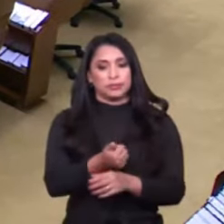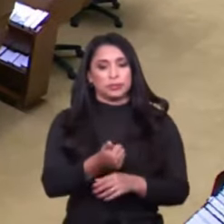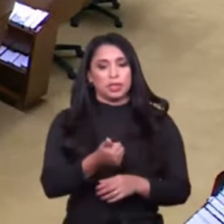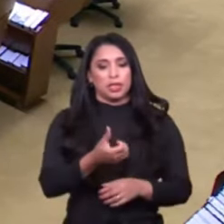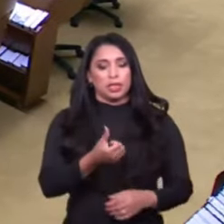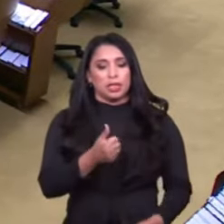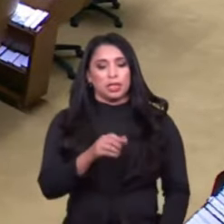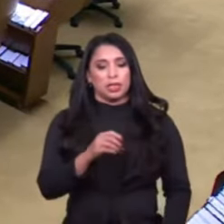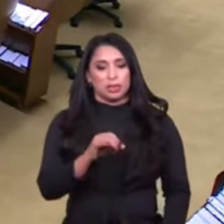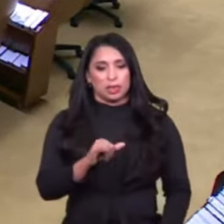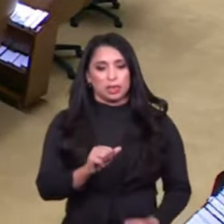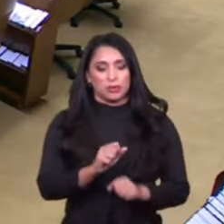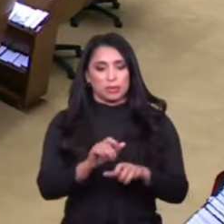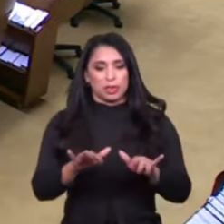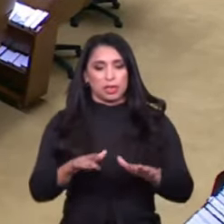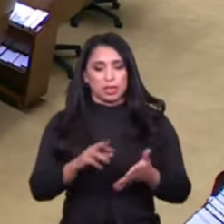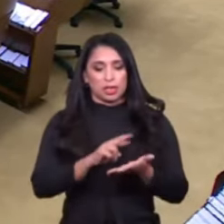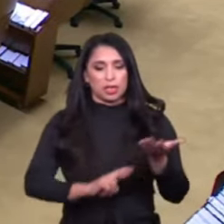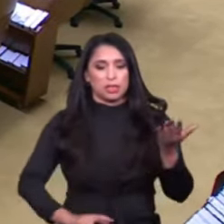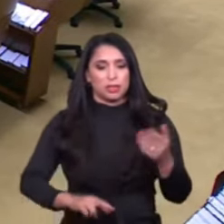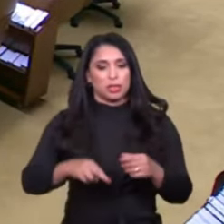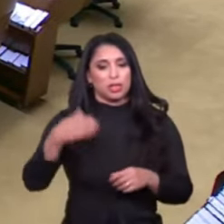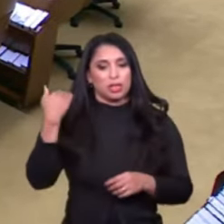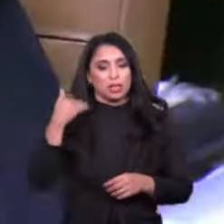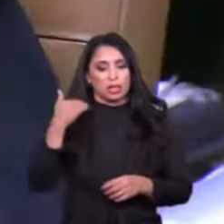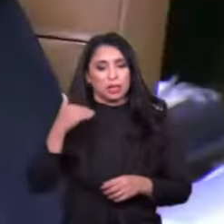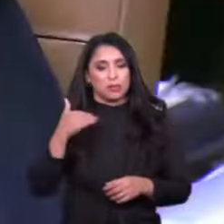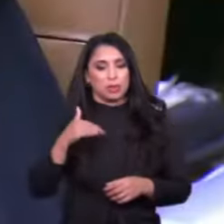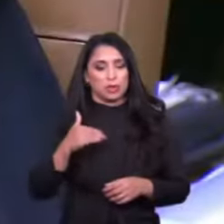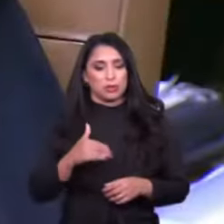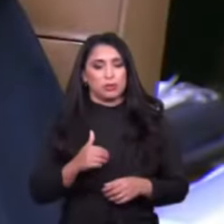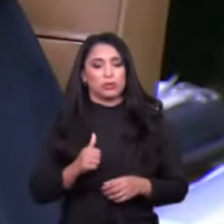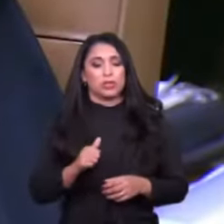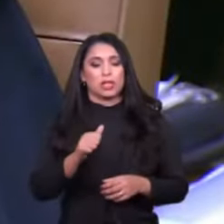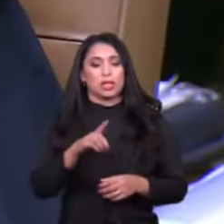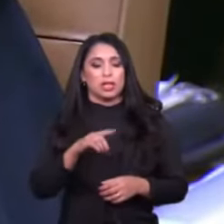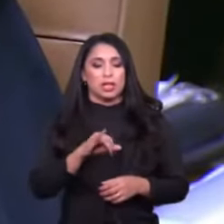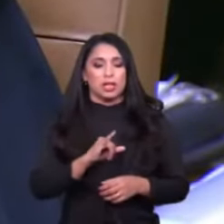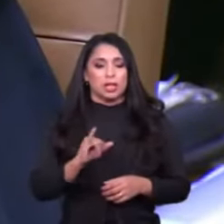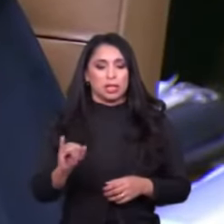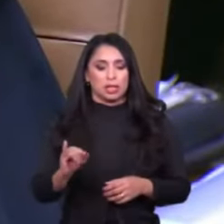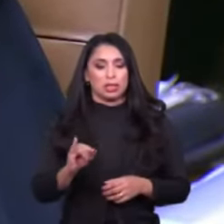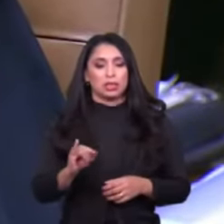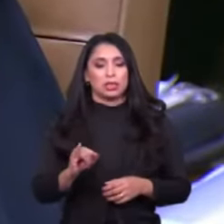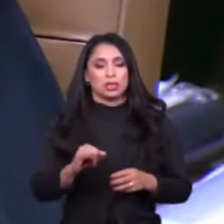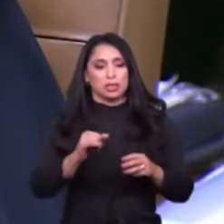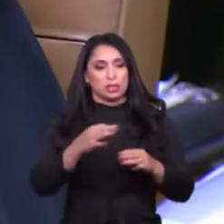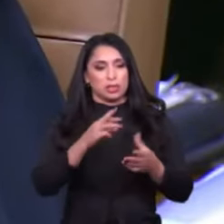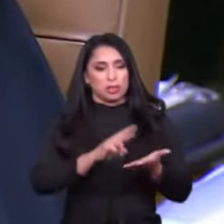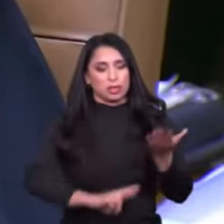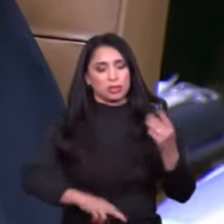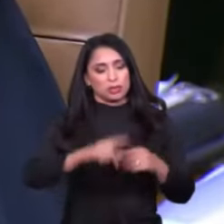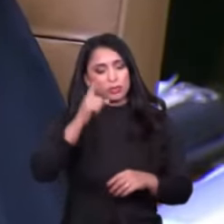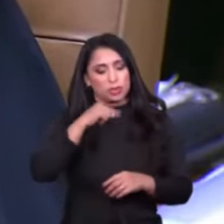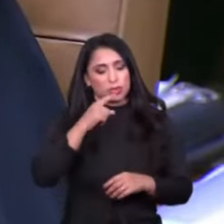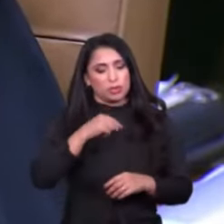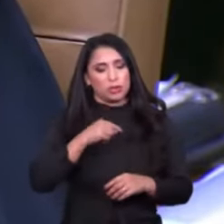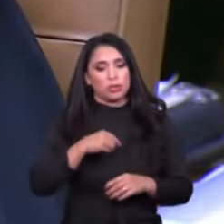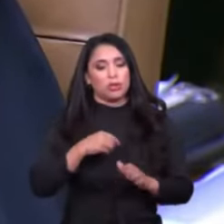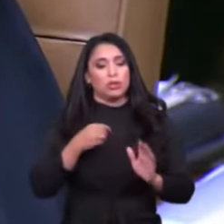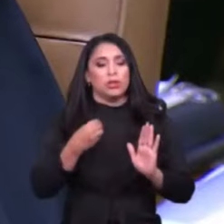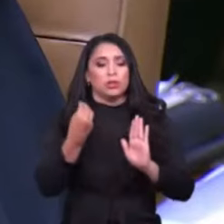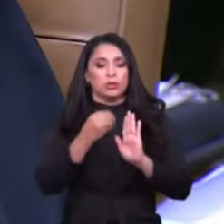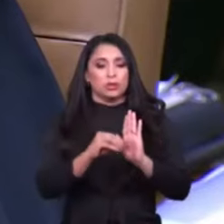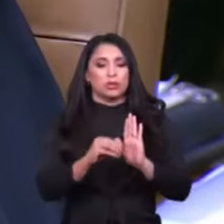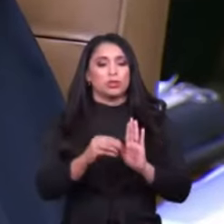6031, plenário, ministro Carmen Lúcia, 16 de abril de 2020, ADI 3446, ministro Gilmar Mendes, publicado no Diário de 31 de julho